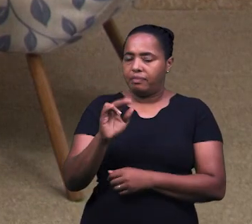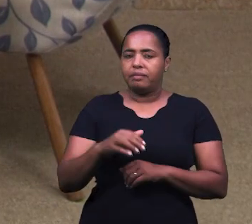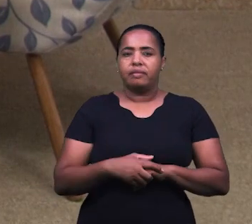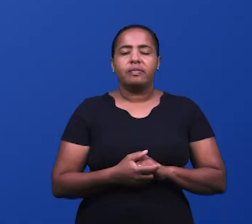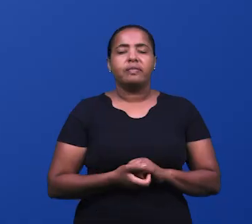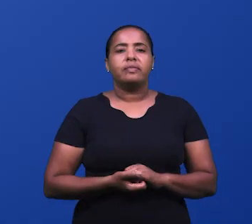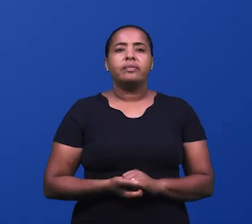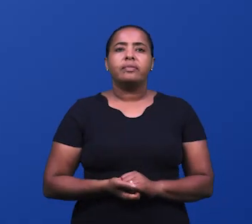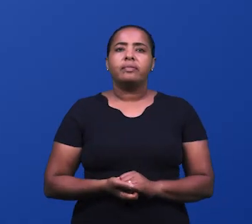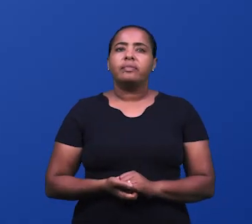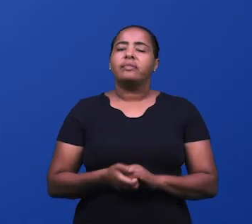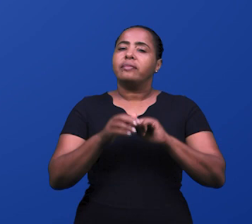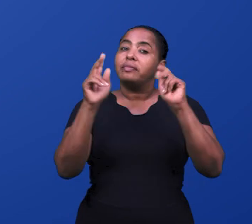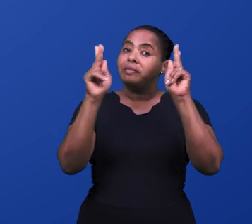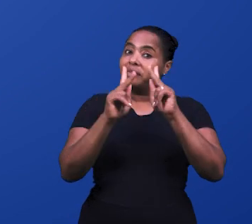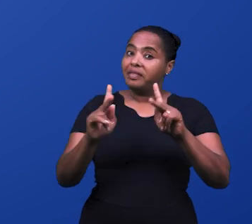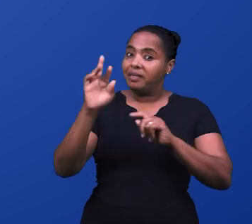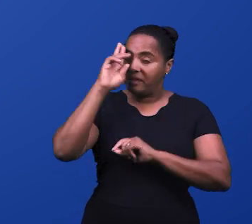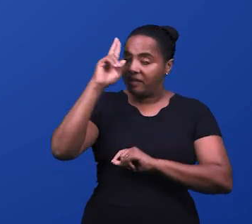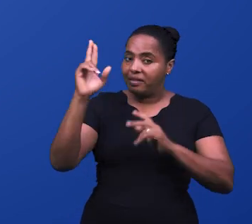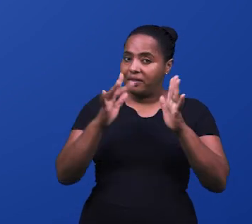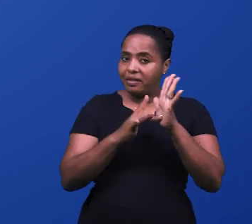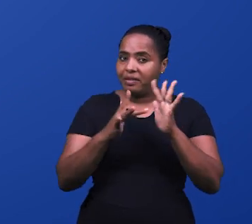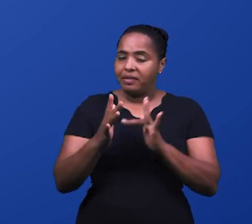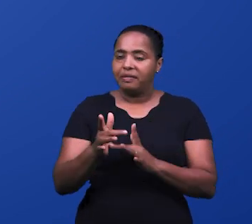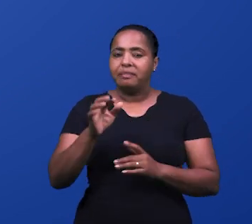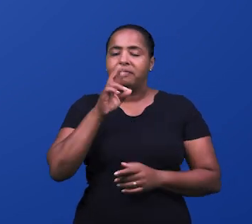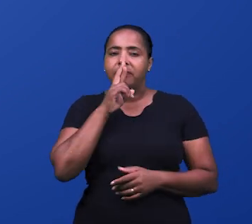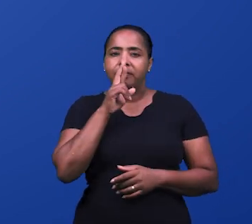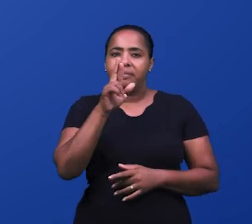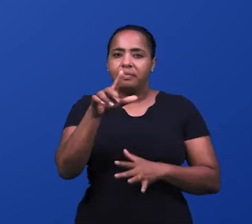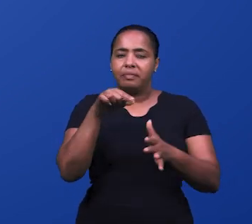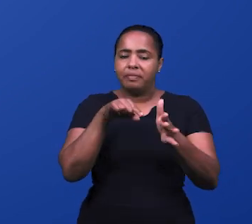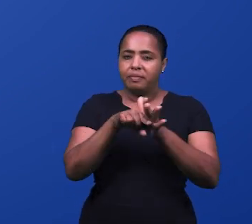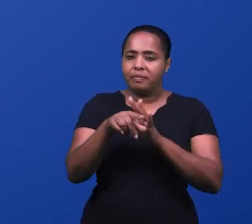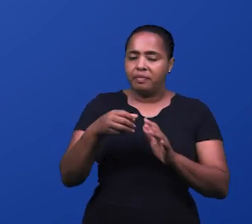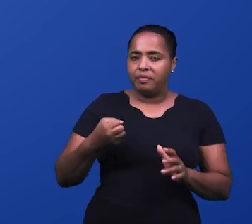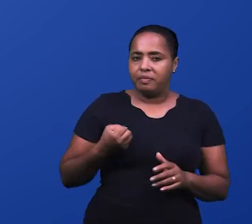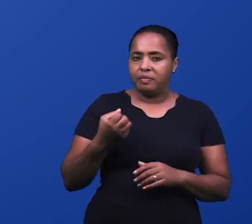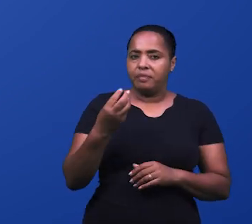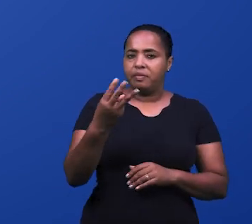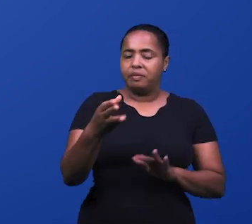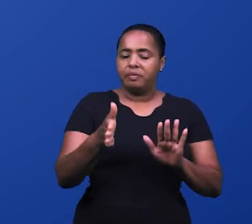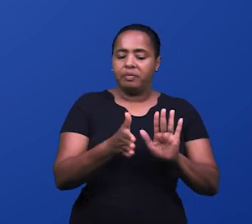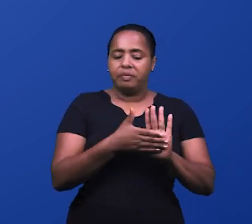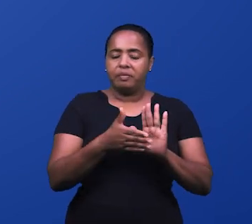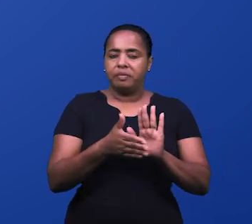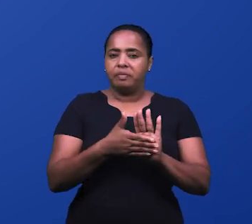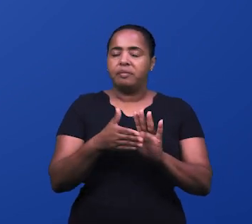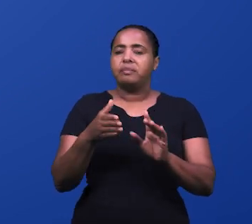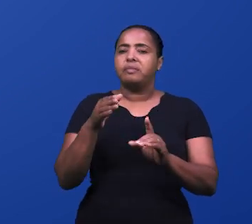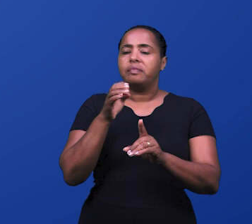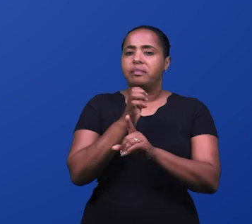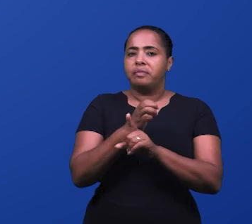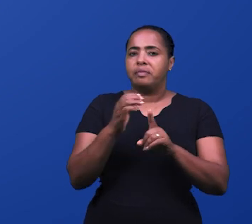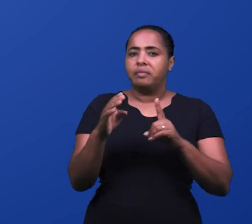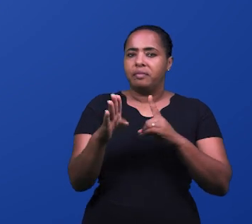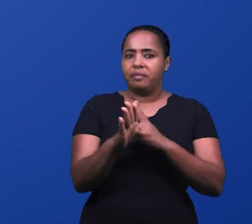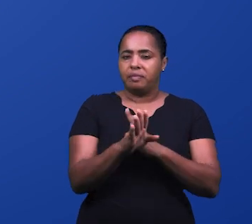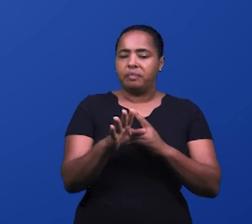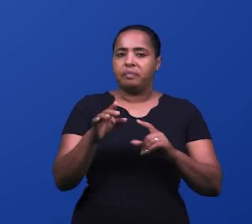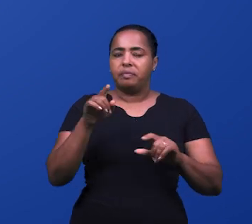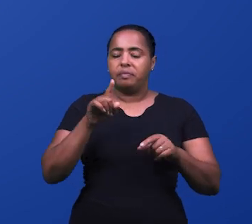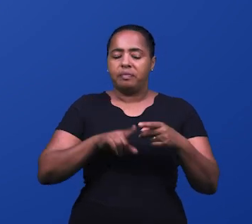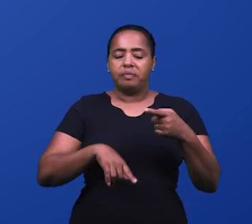com atenção. A paz do Senhor Jesus. Em resposta à pergunta 3, proposta na Escola Bíblica Dominical, letra